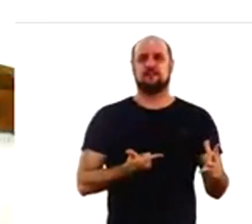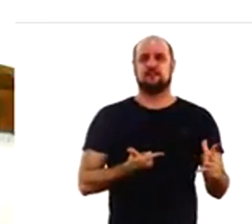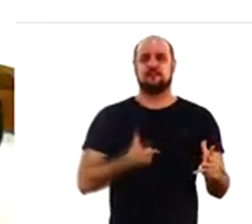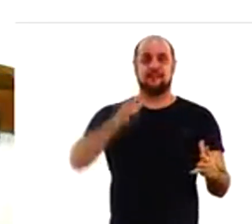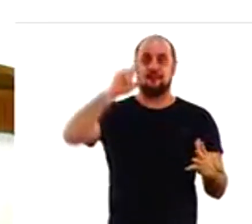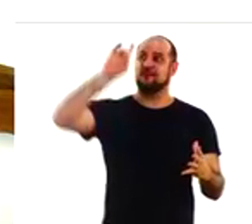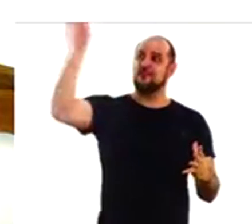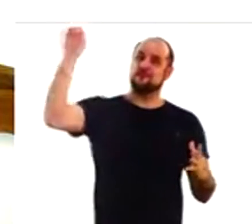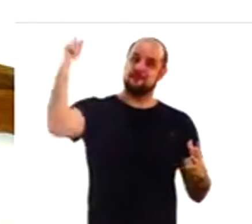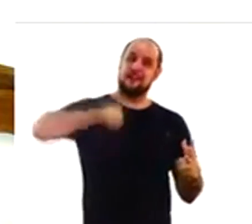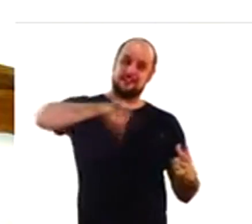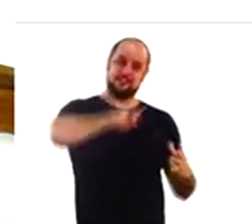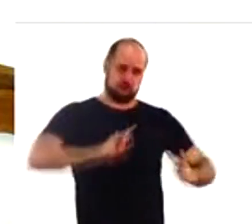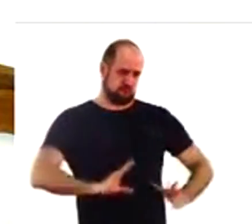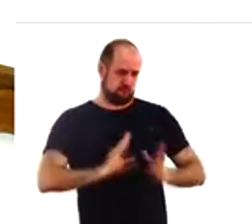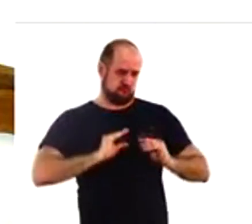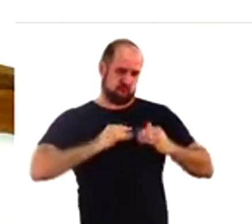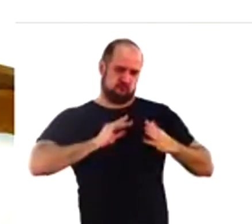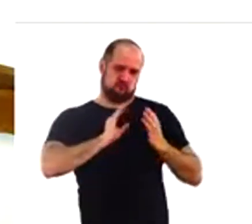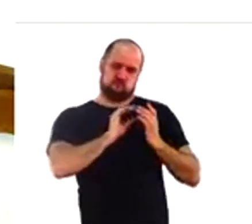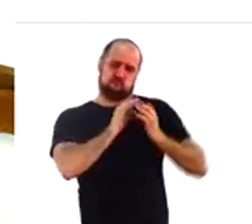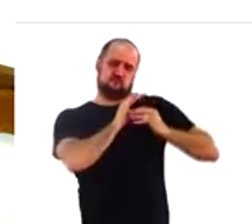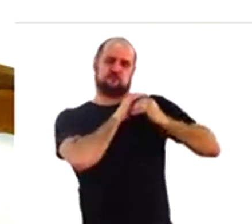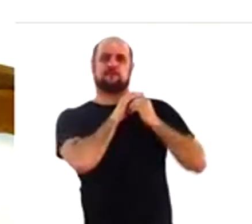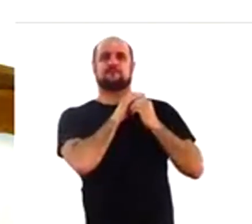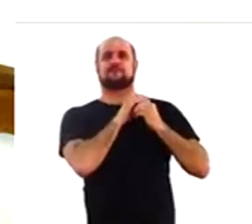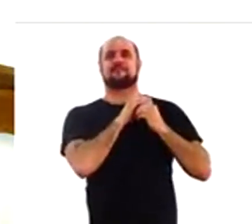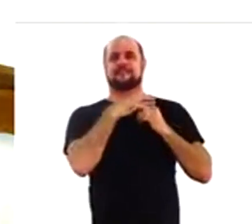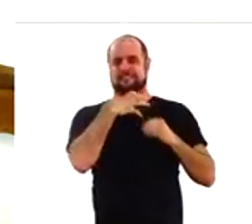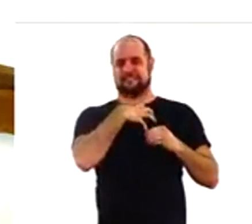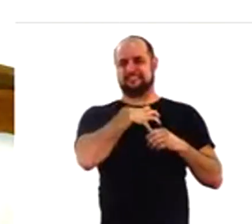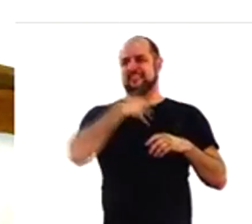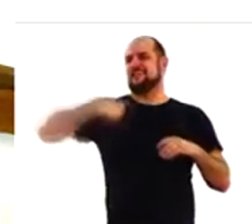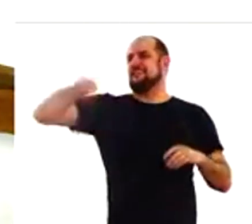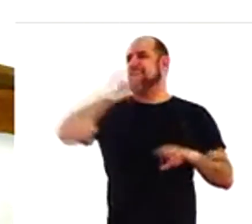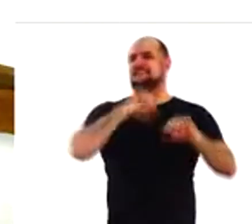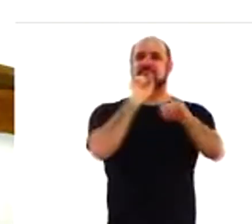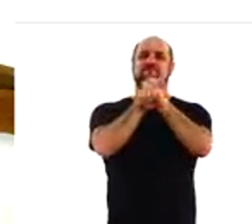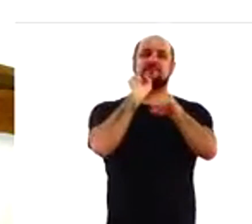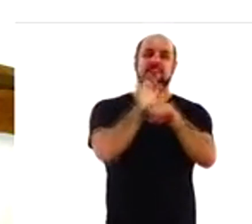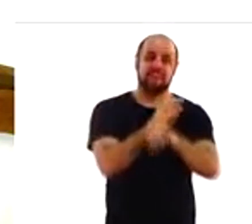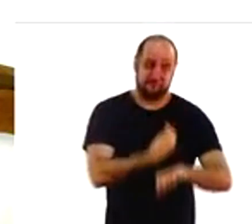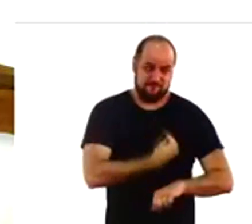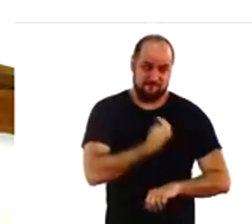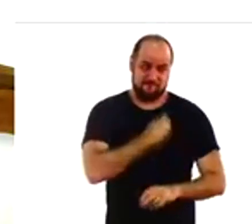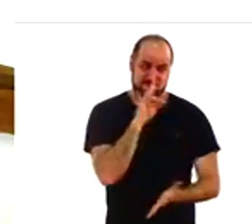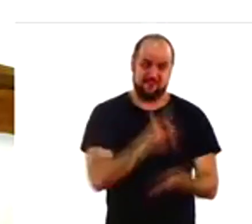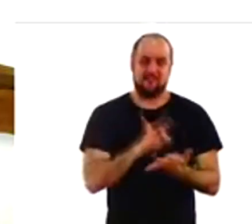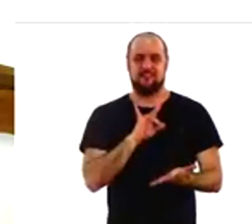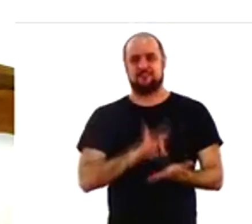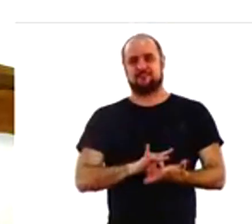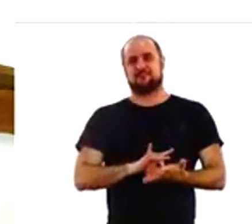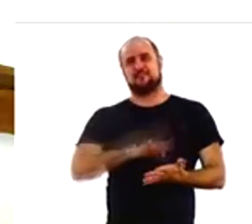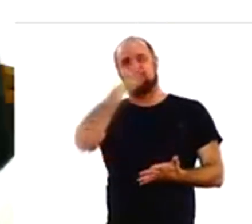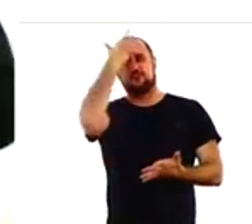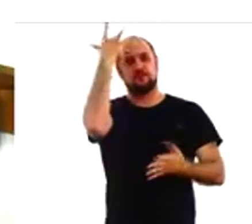Deus tem gerado em nós uma esperança viva, diz Pedro, viva. Os